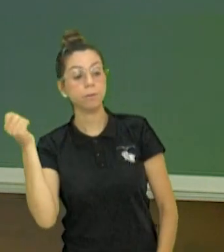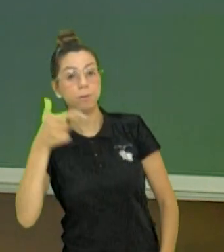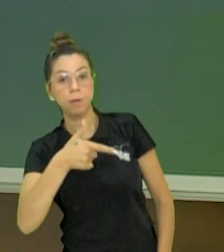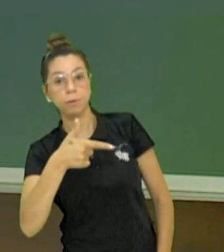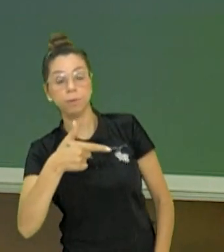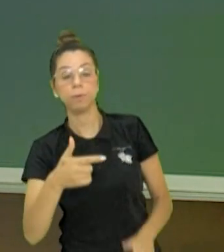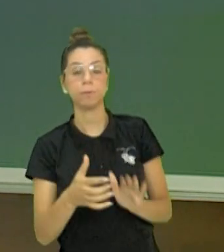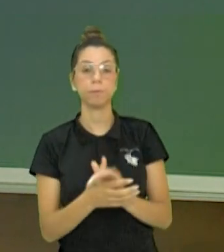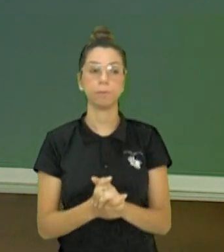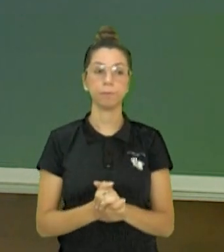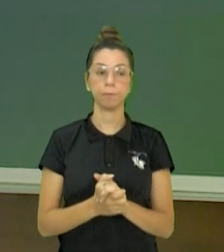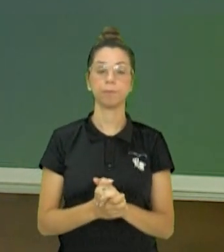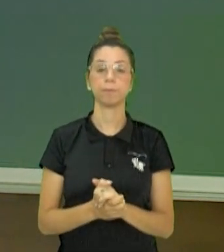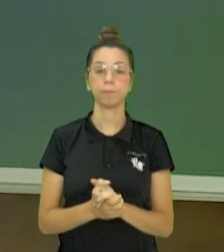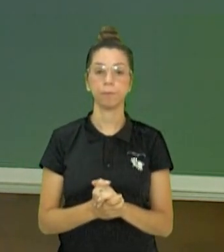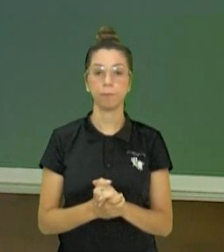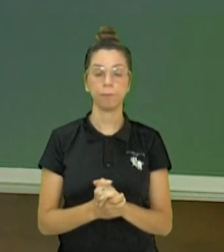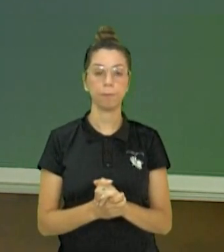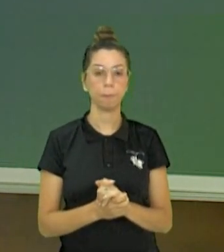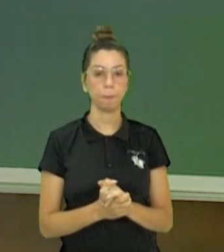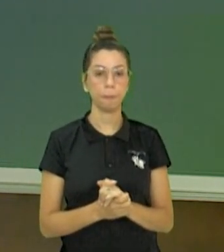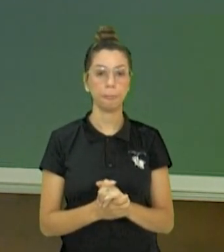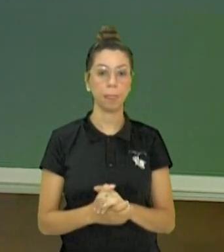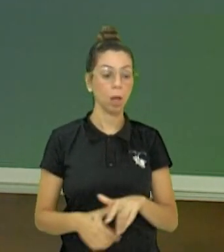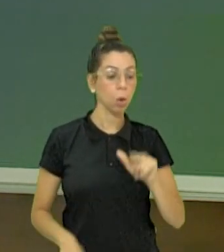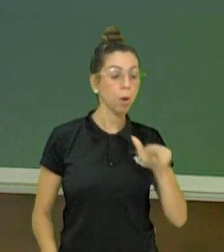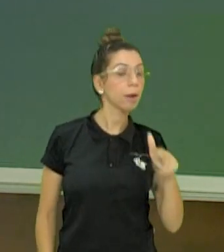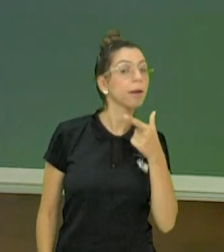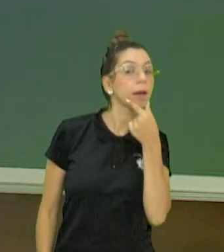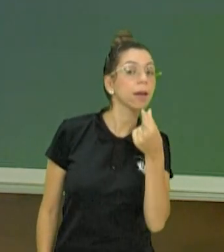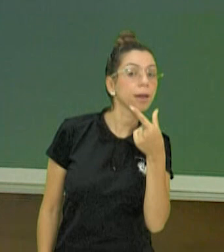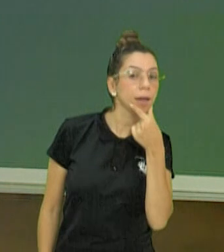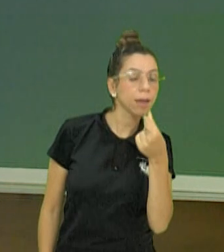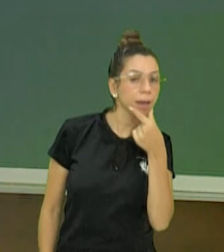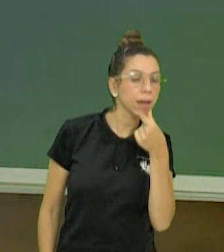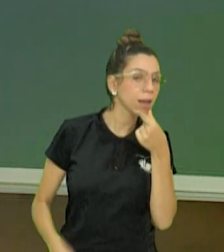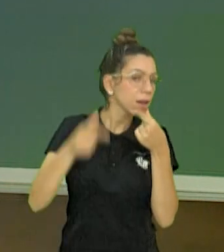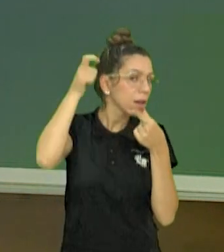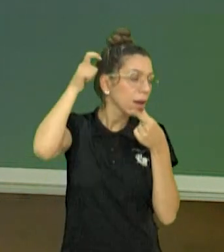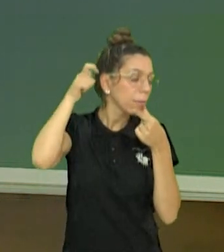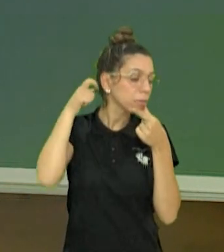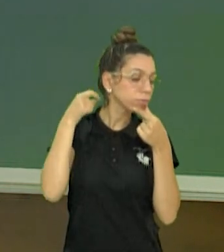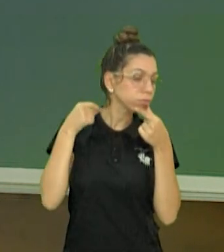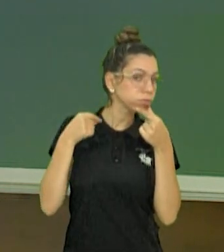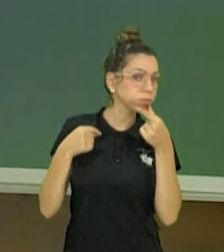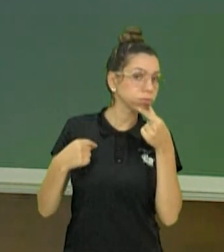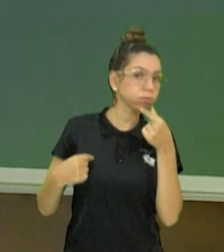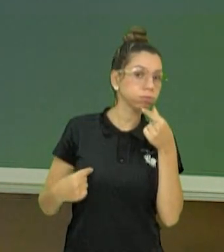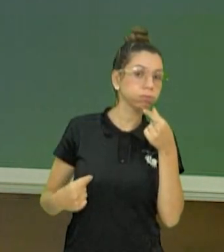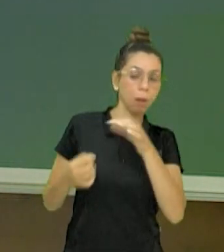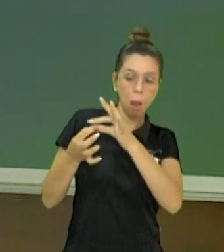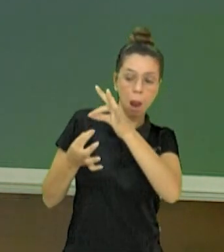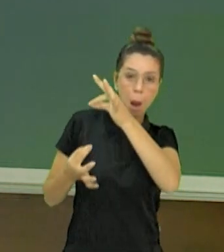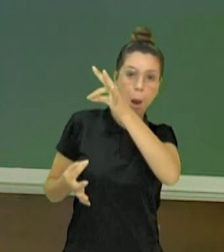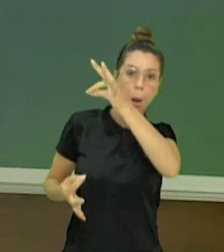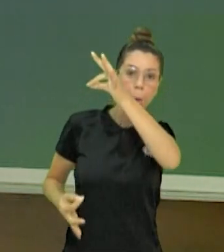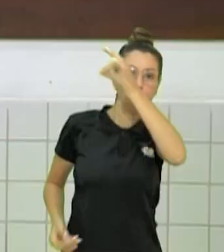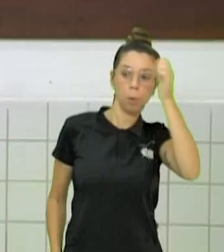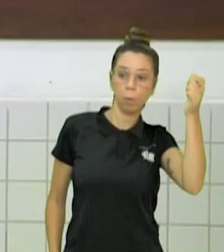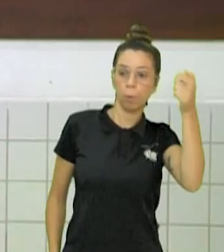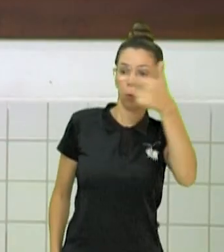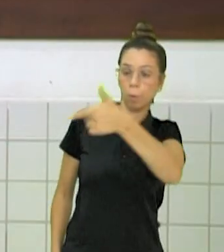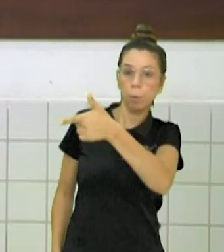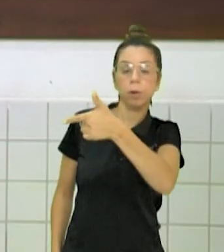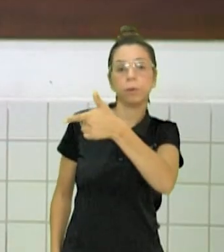hair, o cabelo dele, as long as, tão longo quanto dela? Tá? Então, a gente está começando a trabalhar